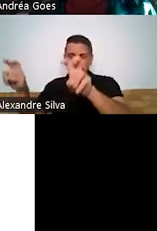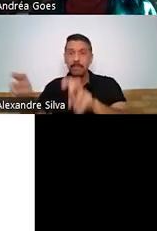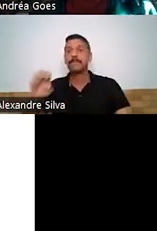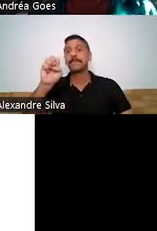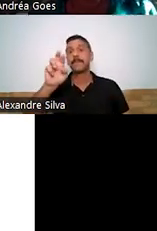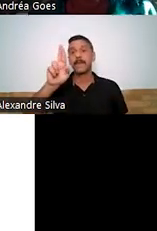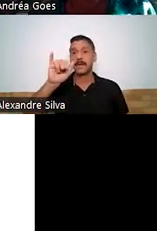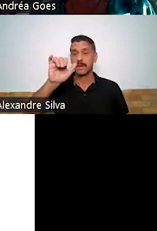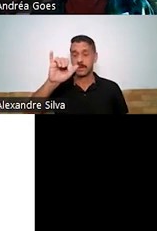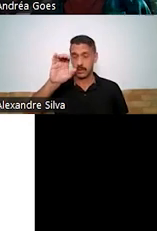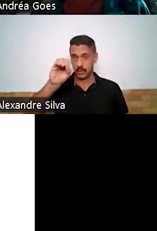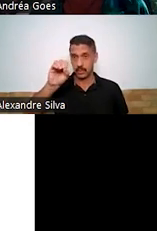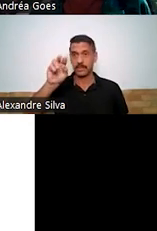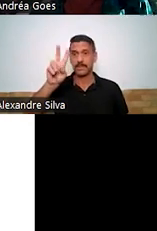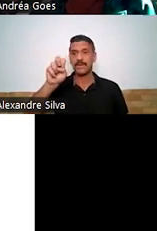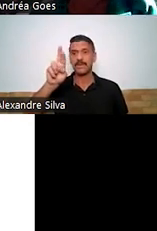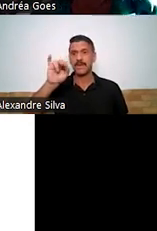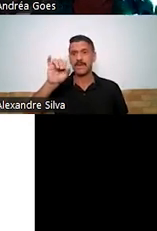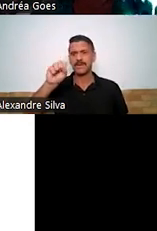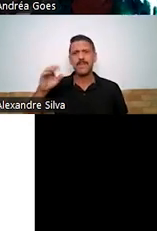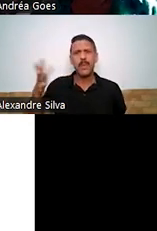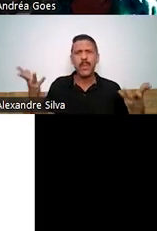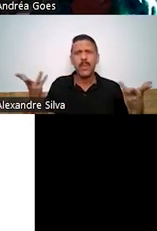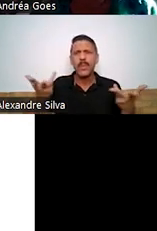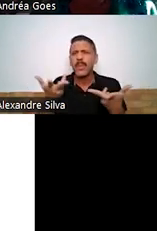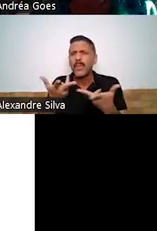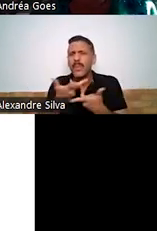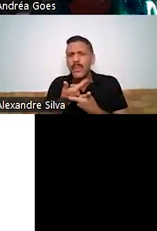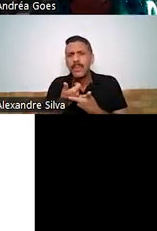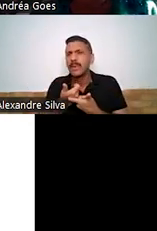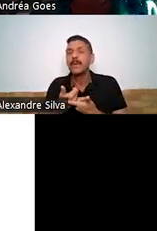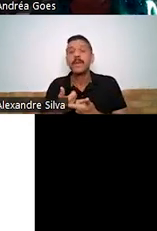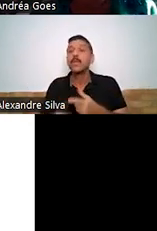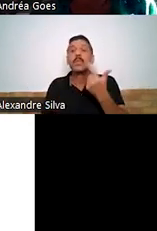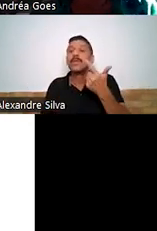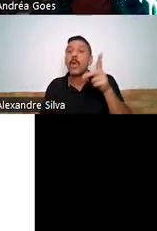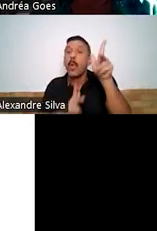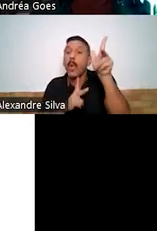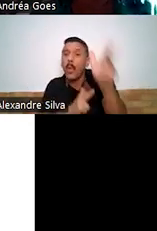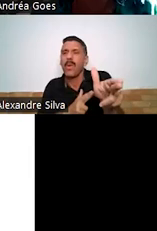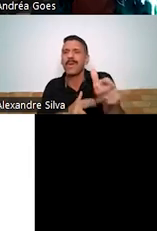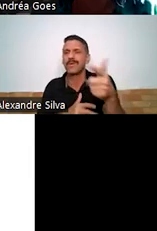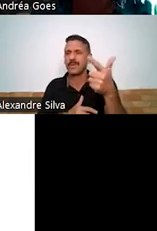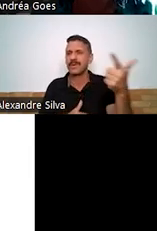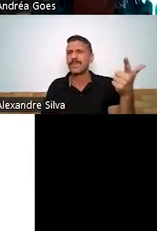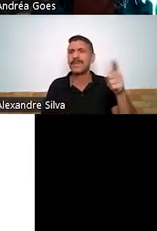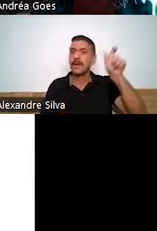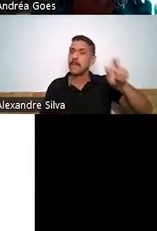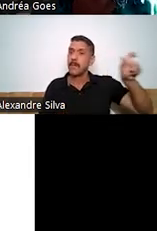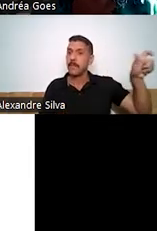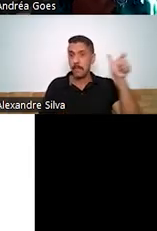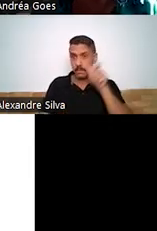Veríssimo, e ele desenhou com uma arte inigualável, como diz Jorge Amado, algumas das figuras